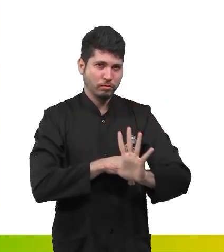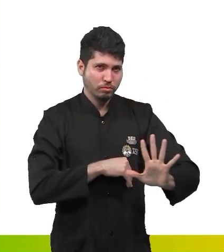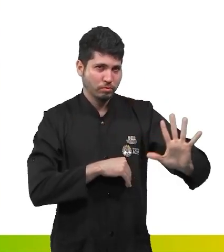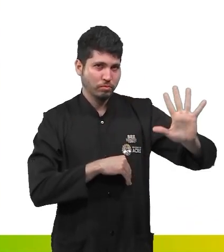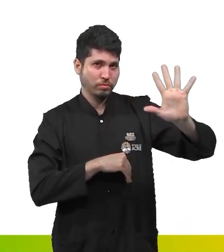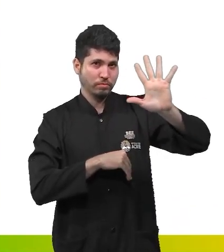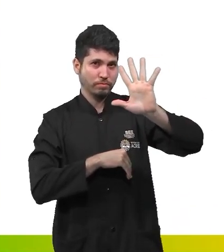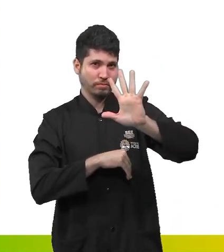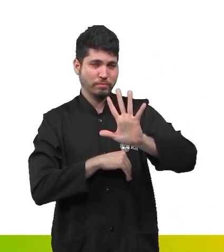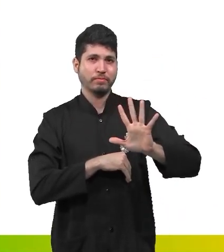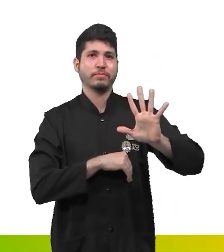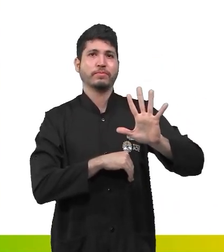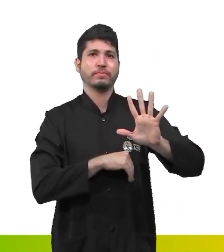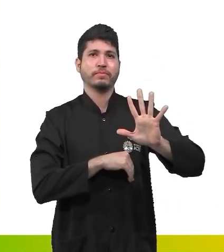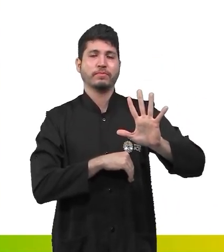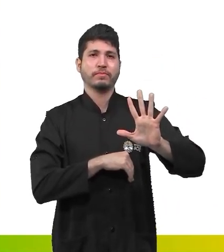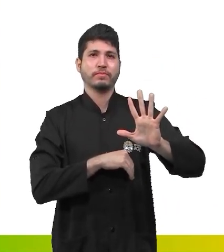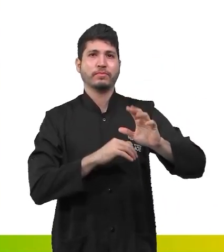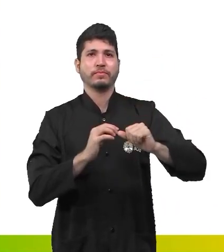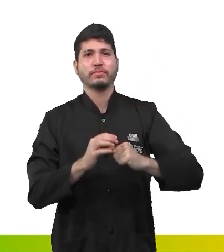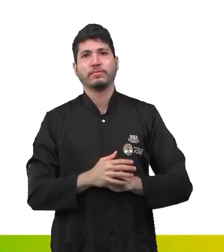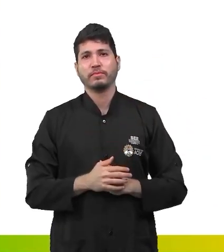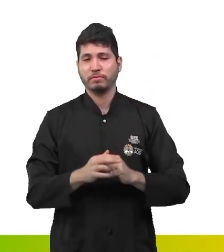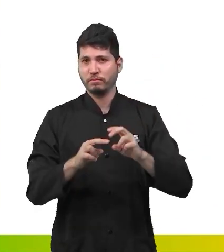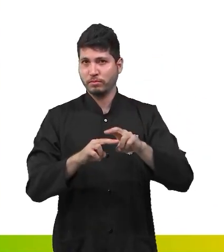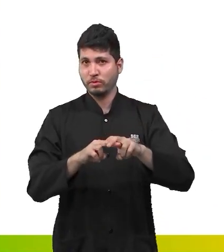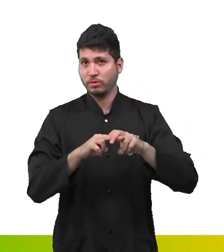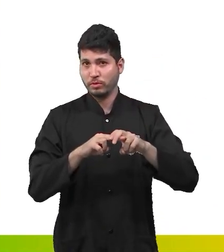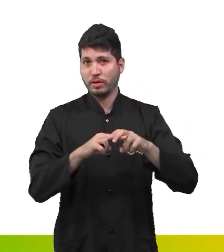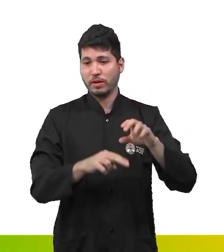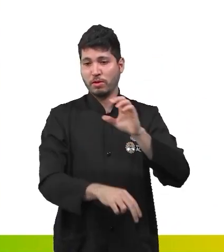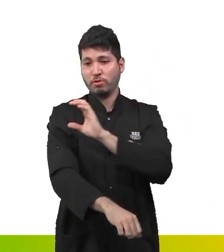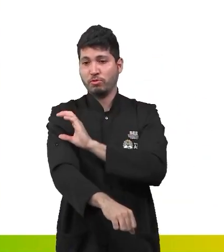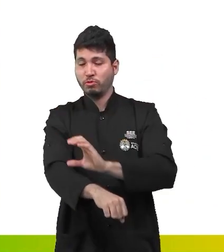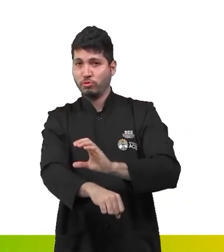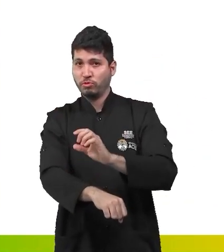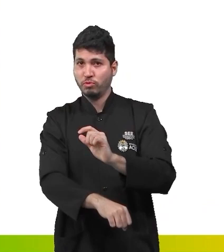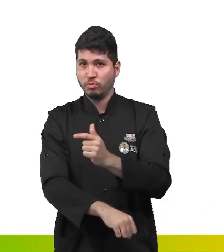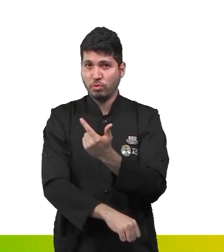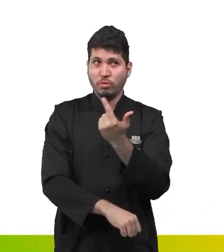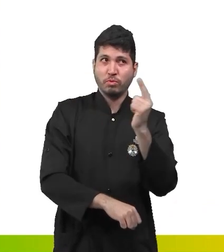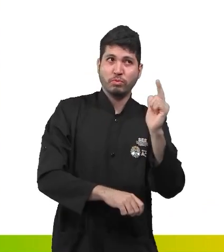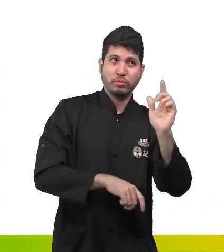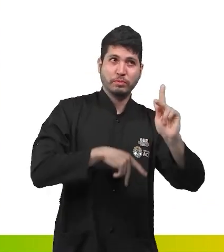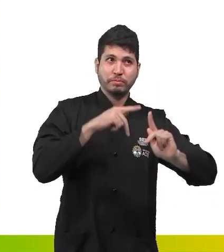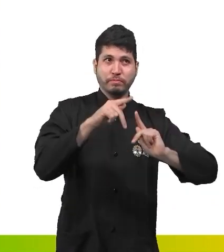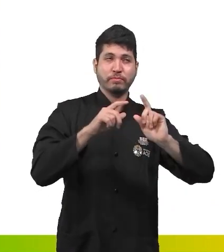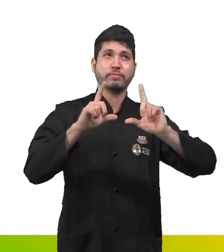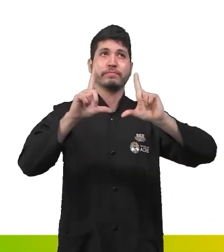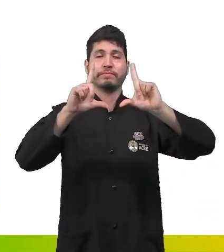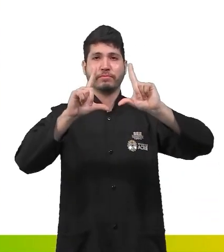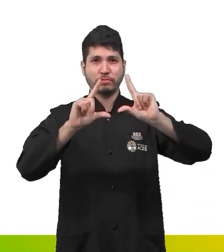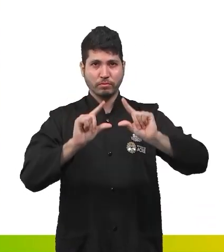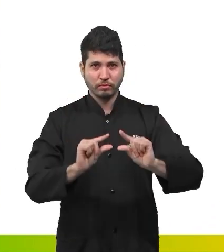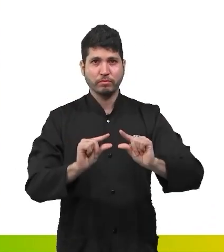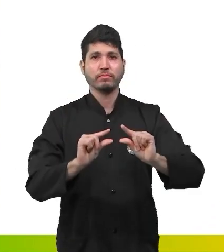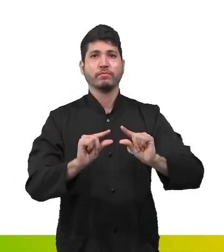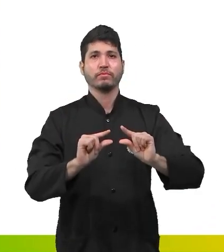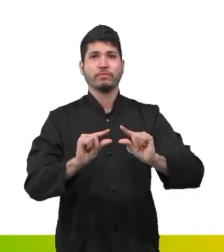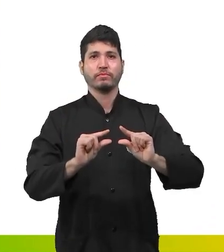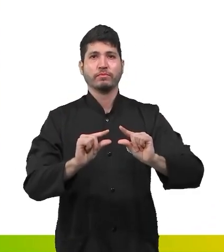eurocentrismo, um bom direcionamento, a cultura de outros povos passou a ser diminuída. Mais um direcionamento